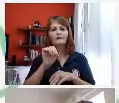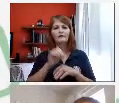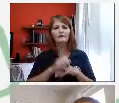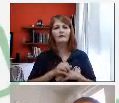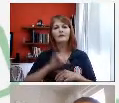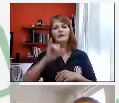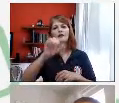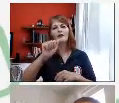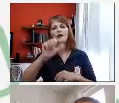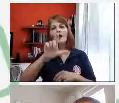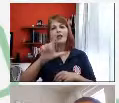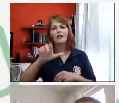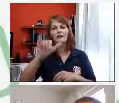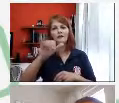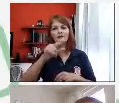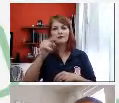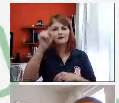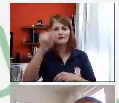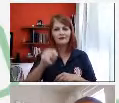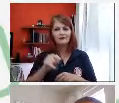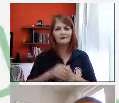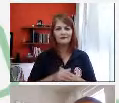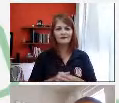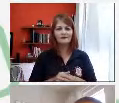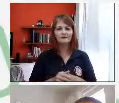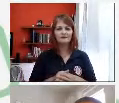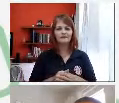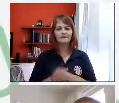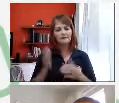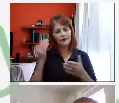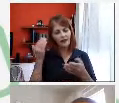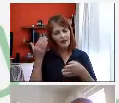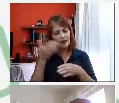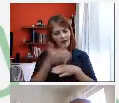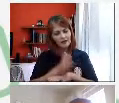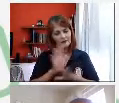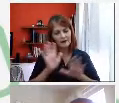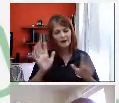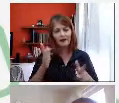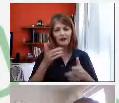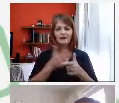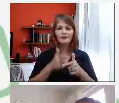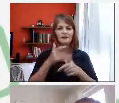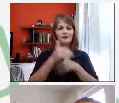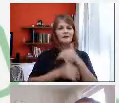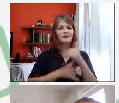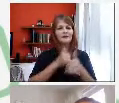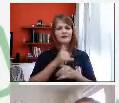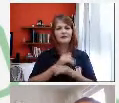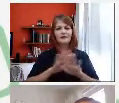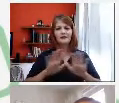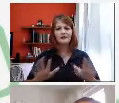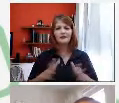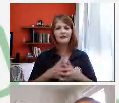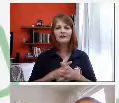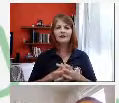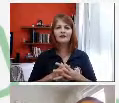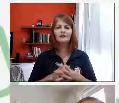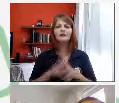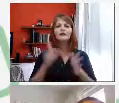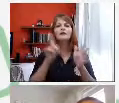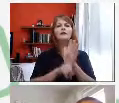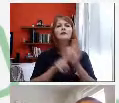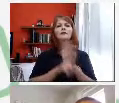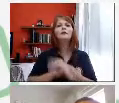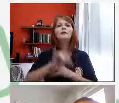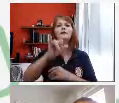tadinho. Deixa eu adicionar. Não, faz parte, faz parte. E eu acho que teve uma pergunta para o